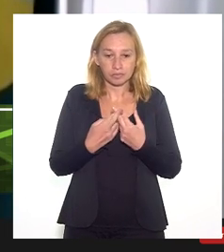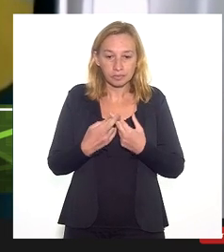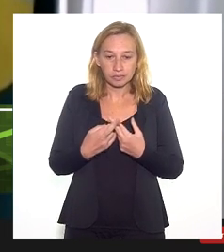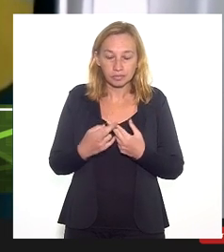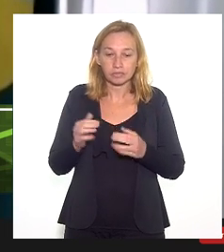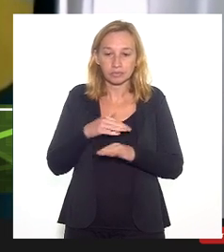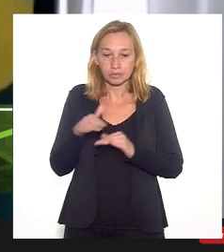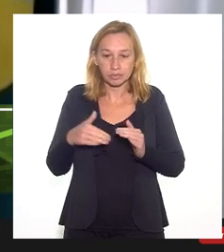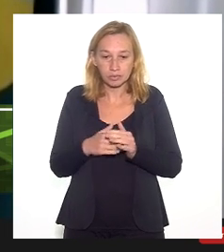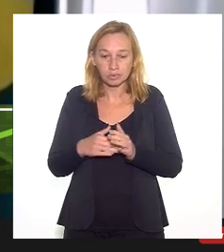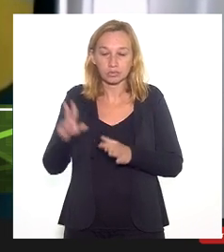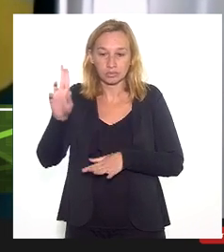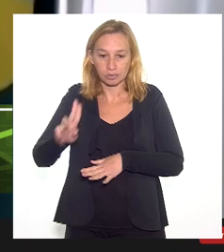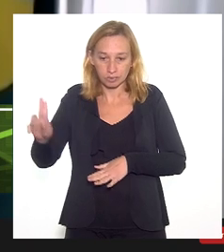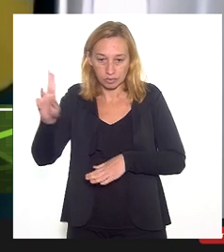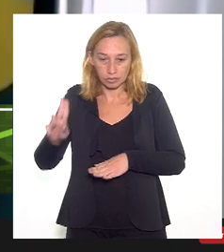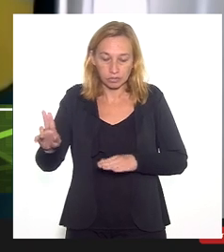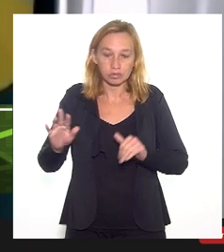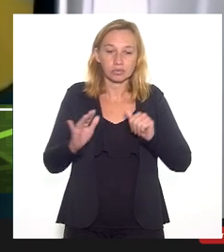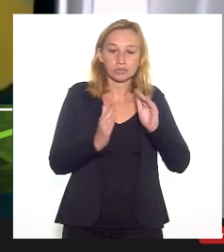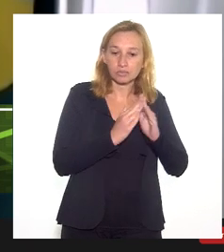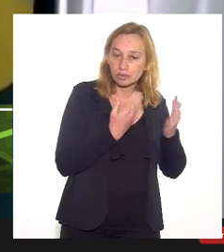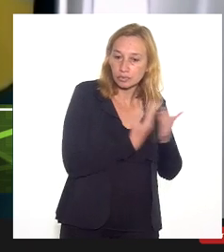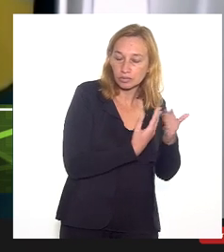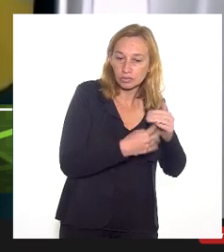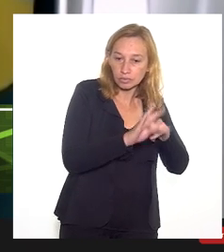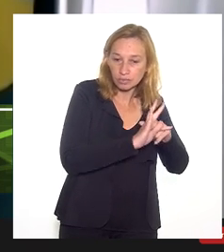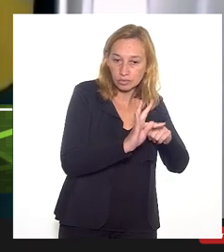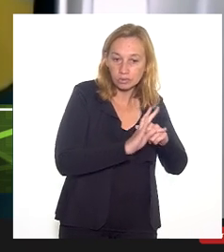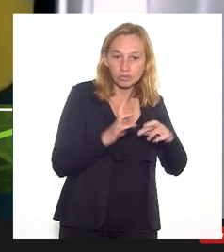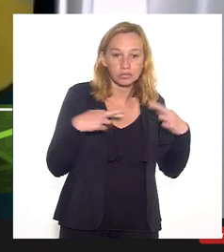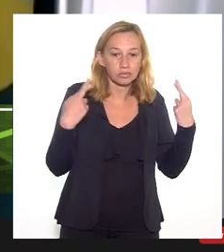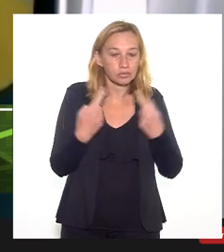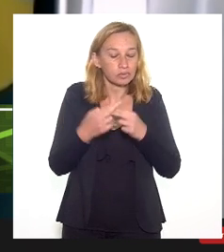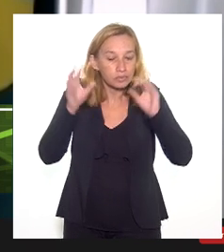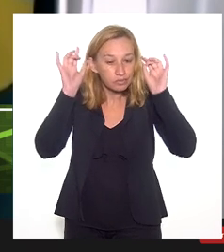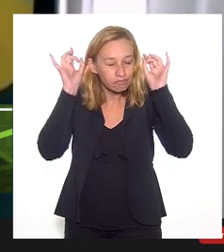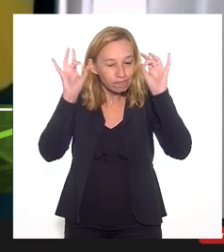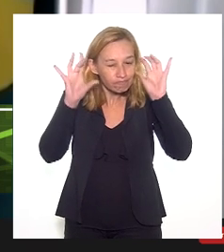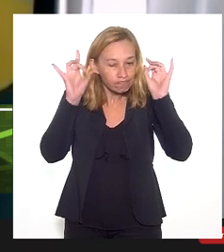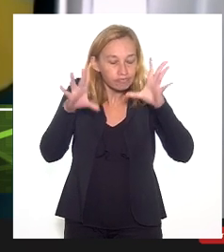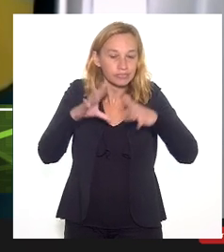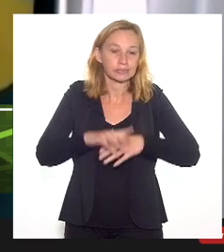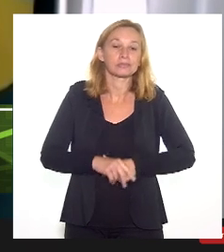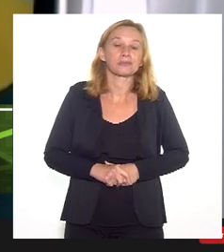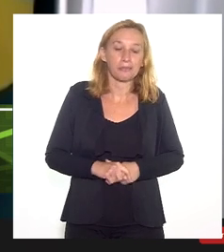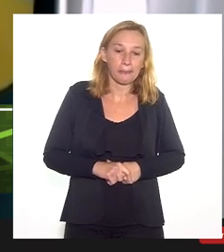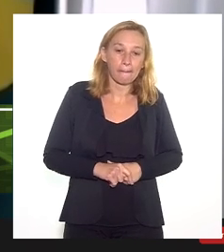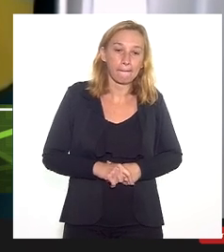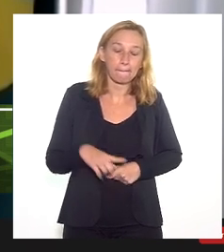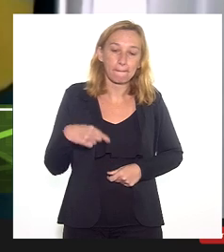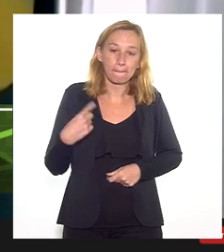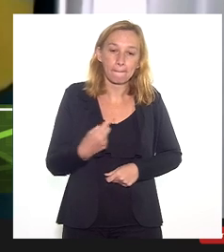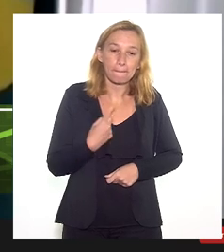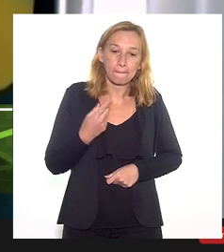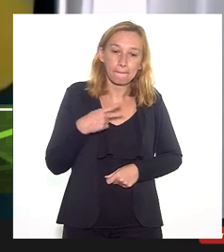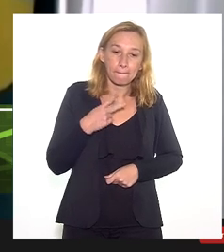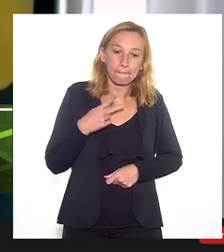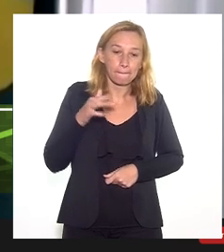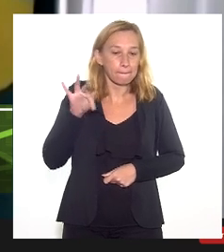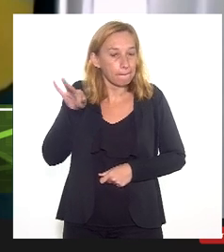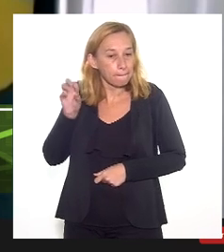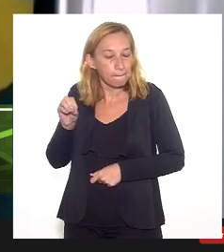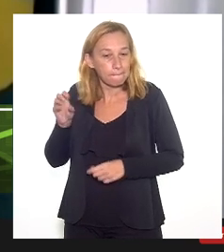da FITEC CCERG e o EFE agora isso reaparece uma audiência específica para nós tratarmos Flávio